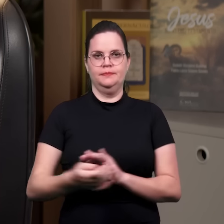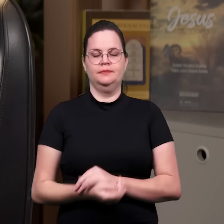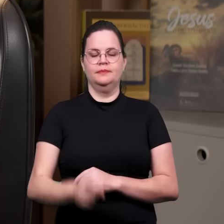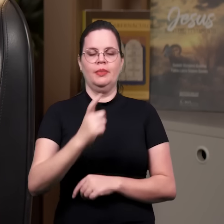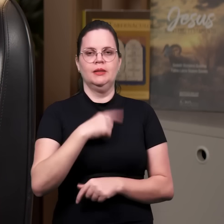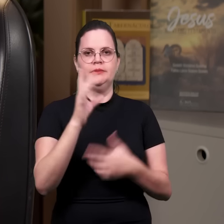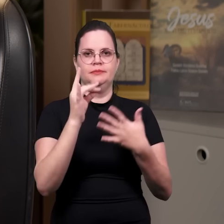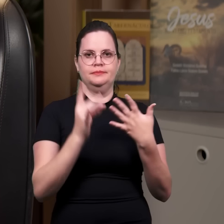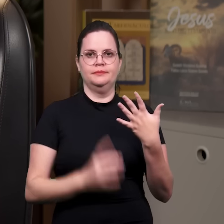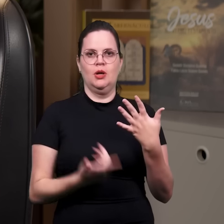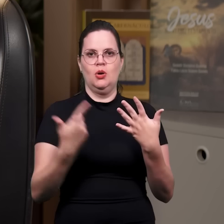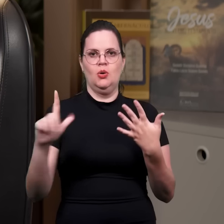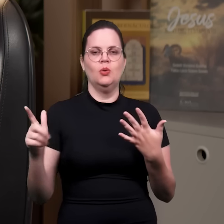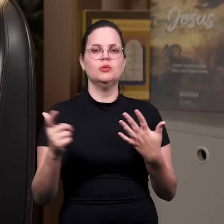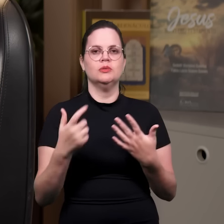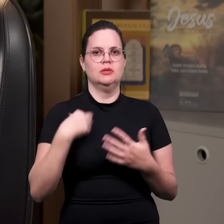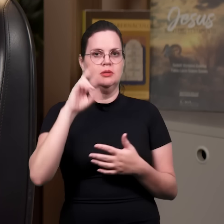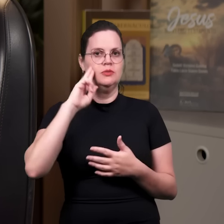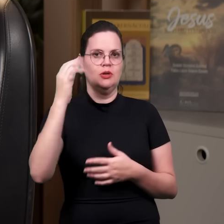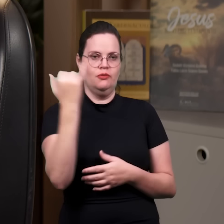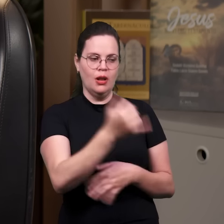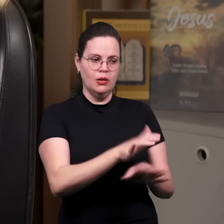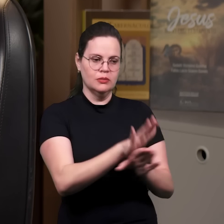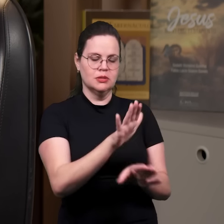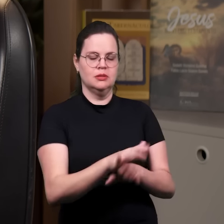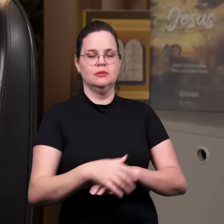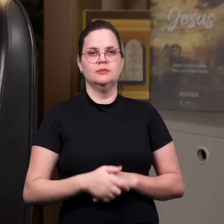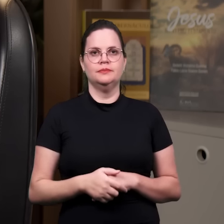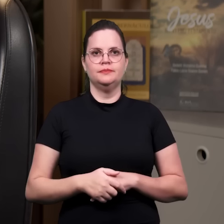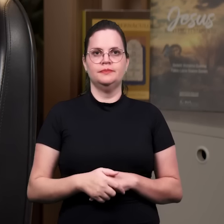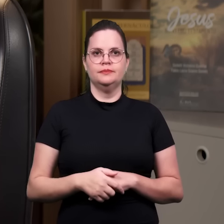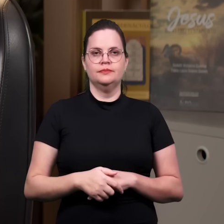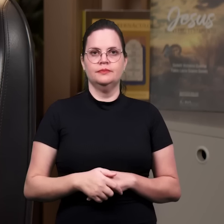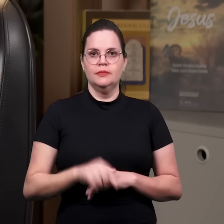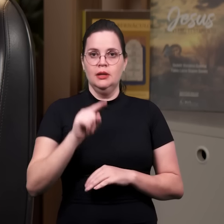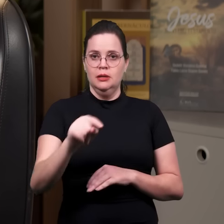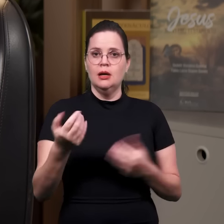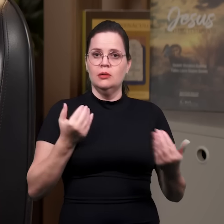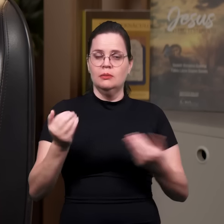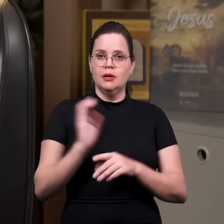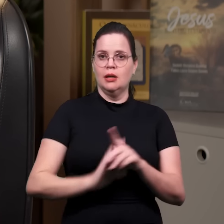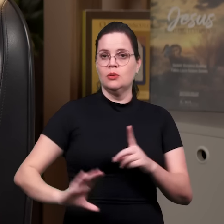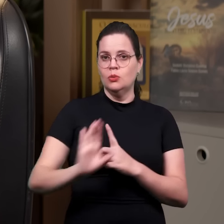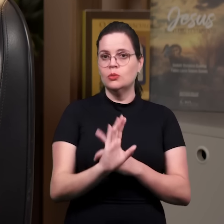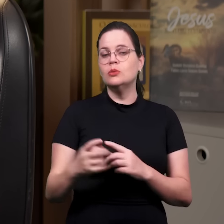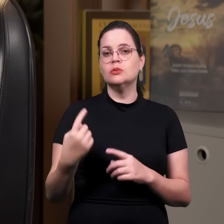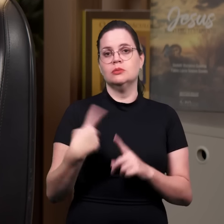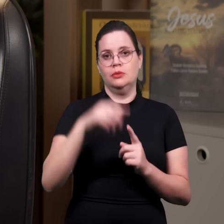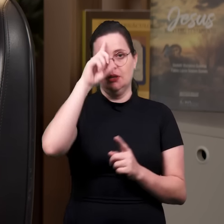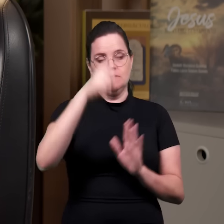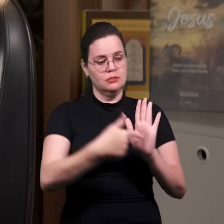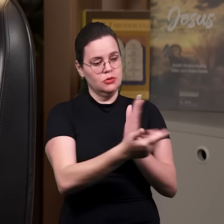Senhor estabeleceu, como você disse, até interessante, né? Elementos que era até o culto que o Senhor estabeleceu para Israel, né?